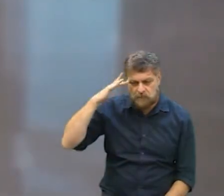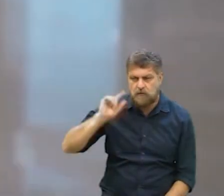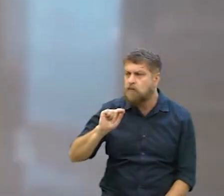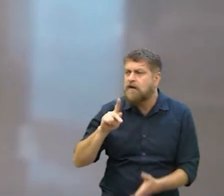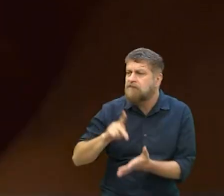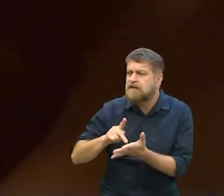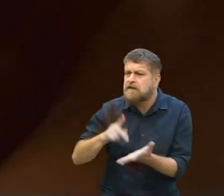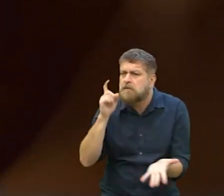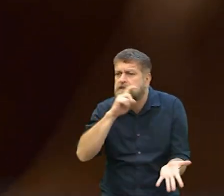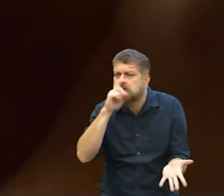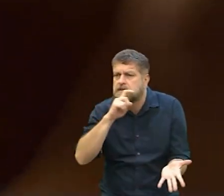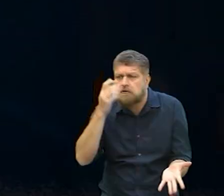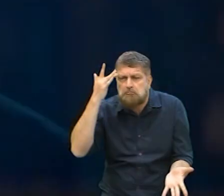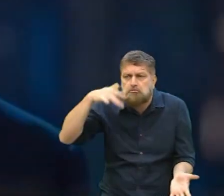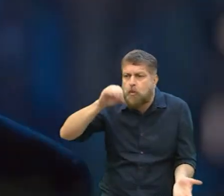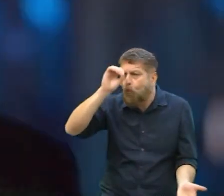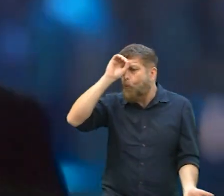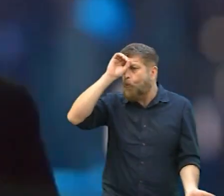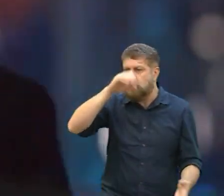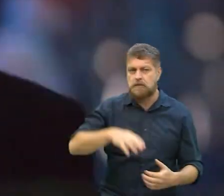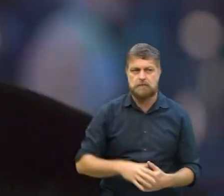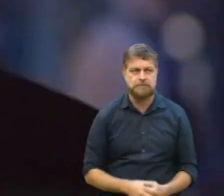Eu já não sei mais o que é verdade ou não.